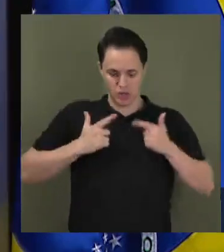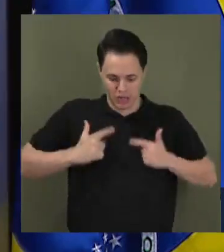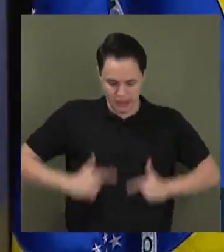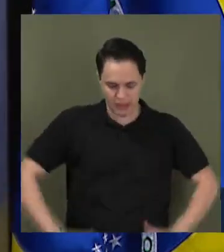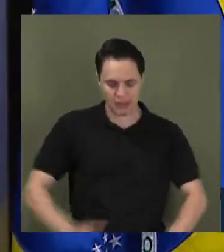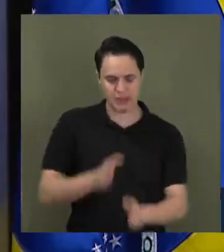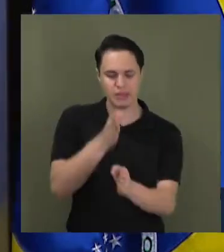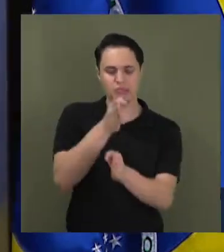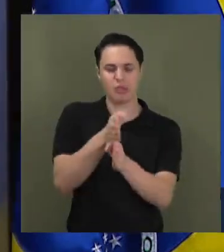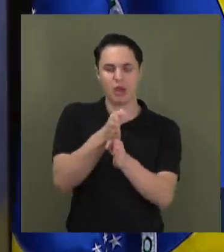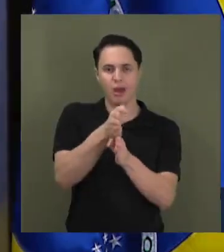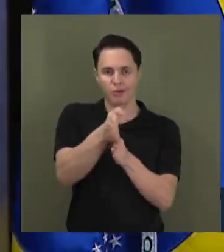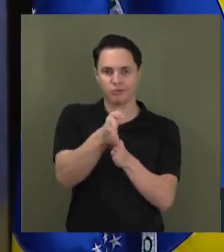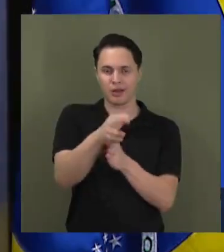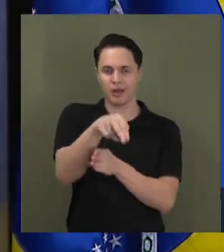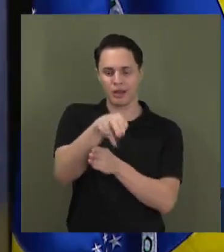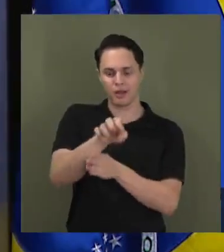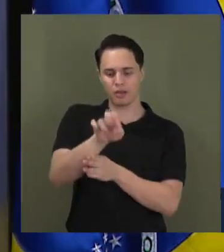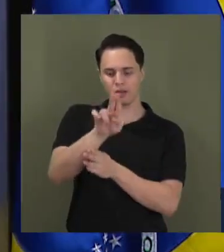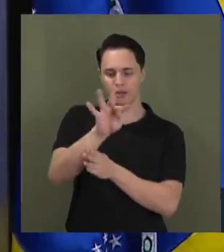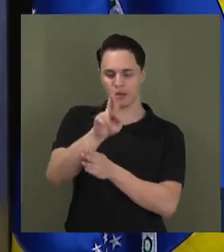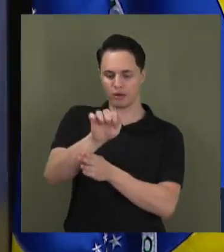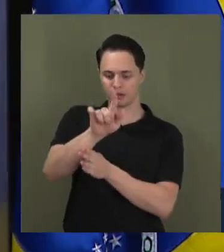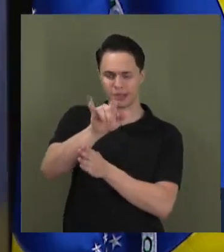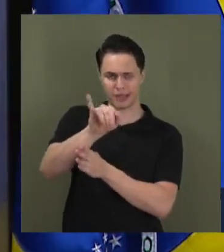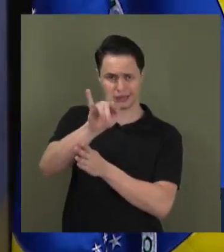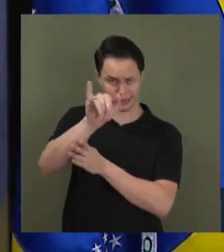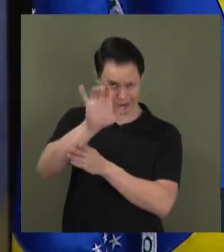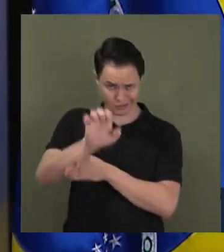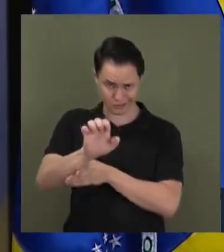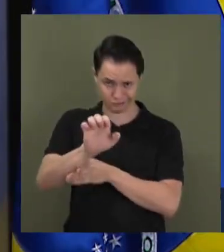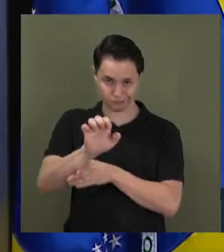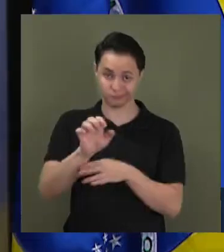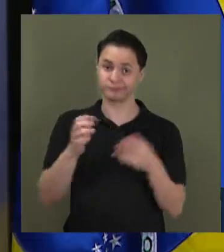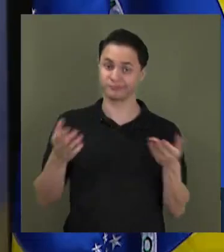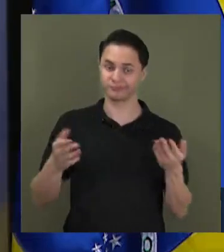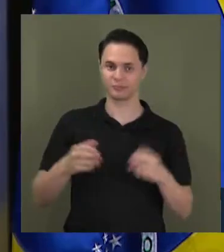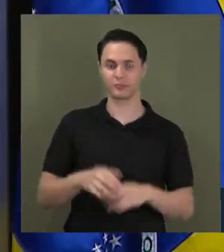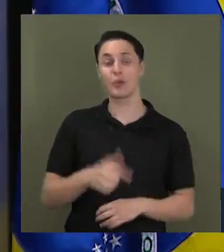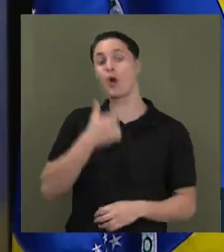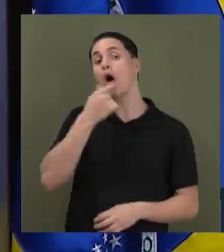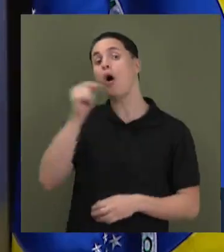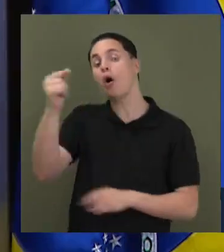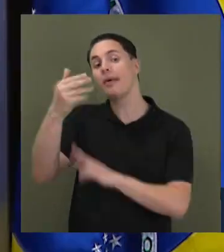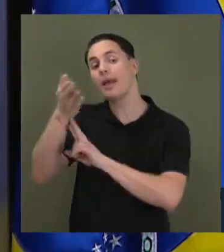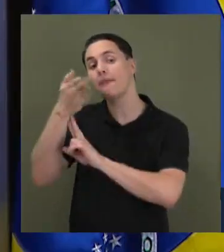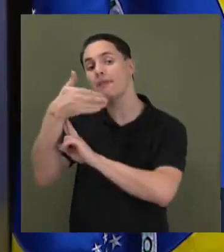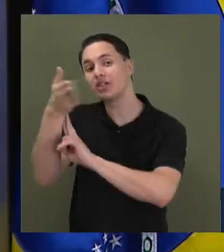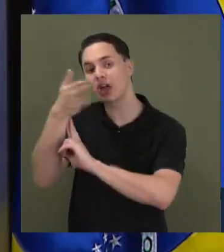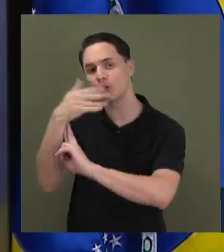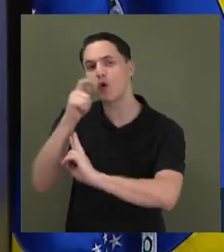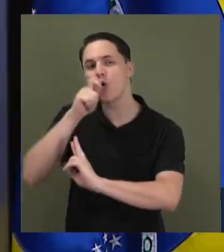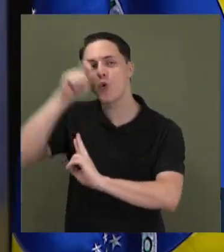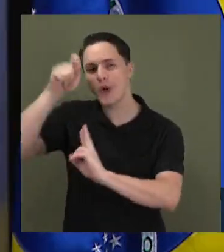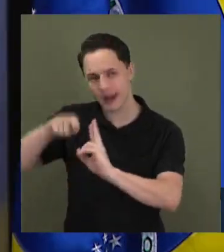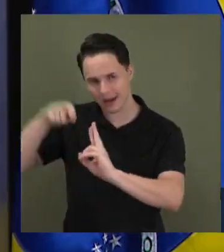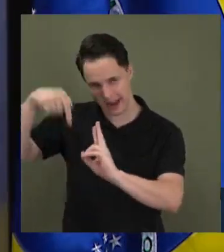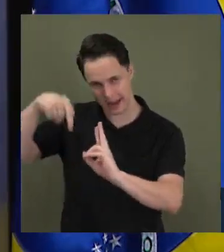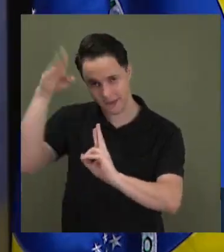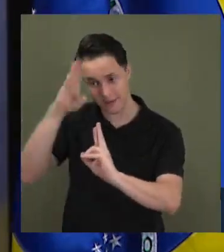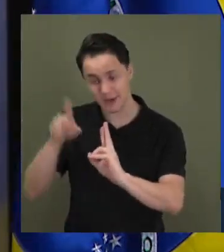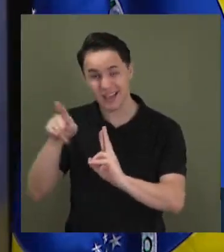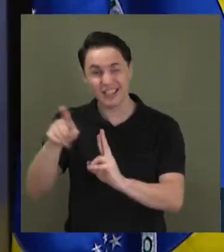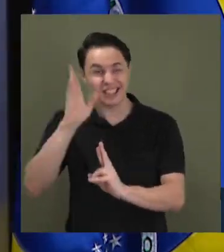da paz. O embaixador da Ucrânia no Brasil, Andrei Melnik, aguarda há